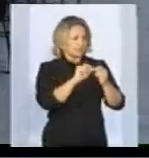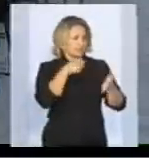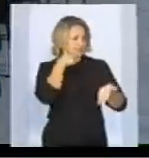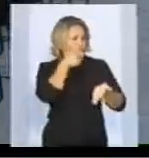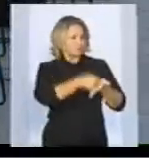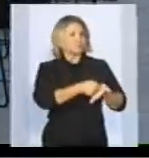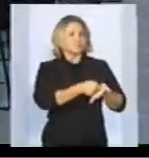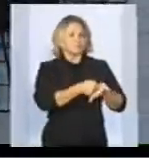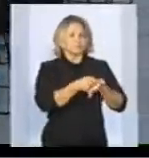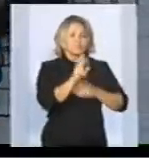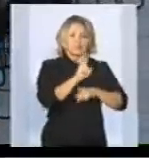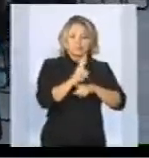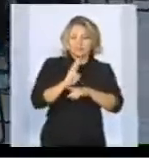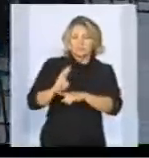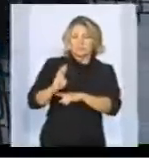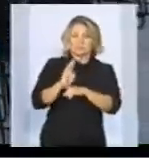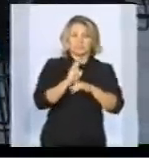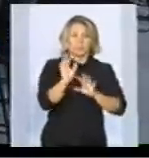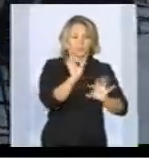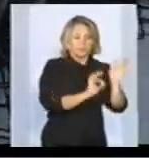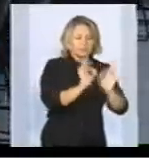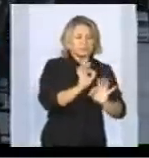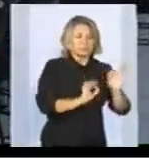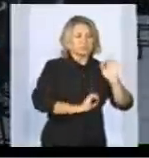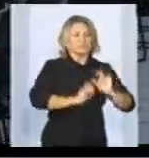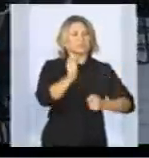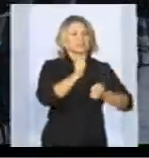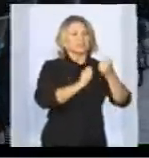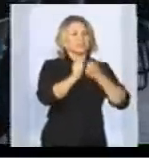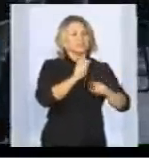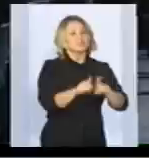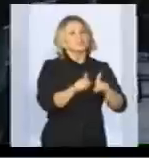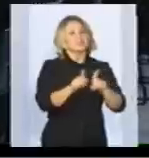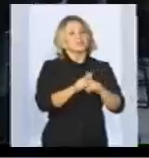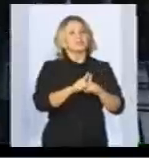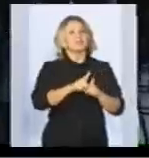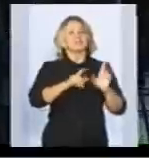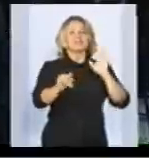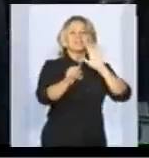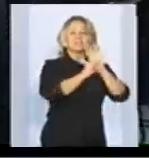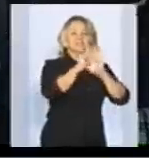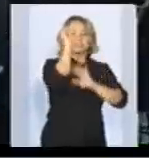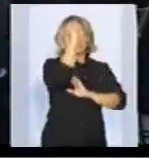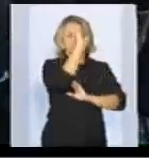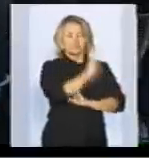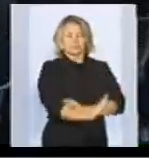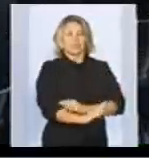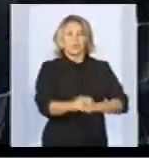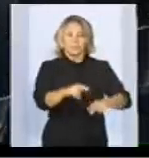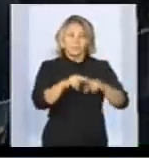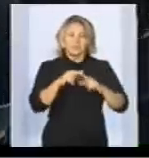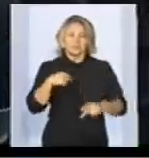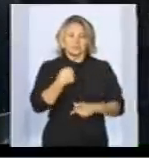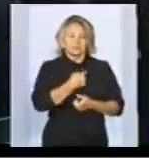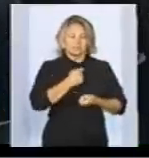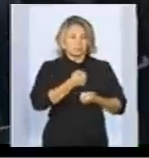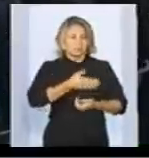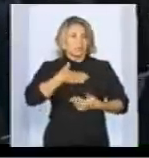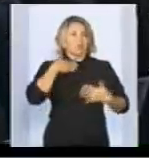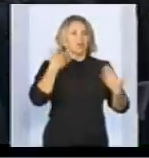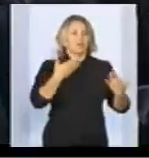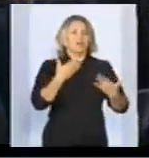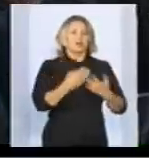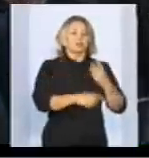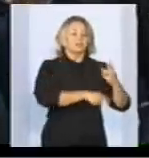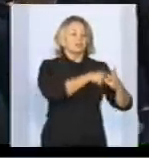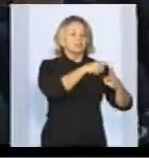regulador e planejador da economia e da defesa da cultura e da identidade nacional por isso nos surpreendeu os